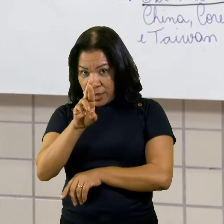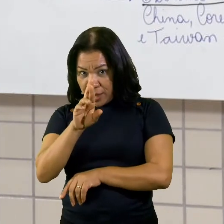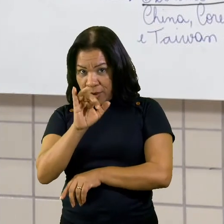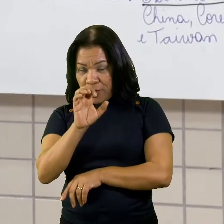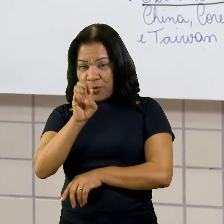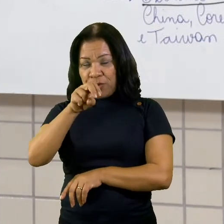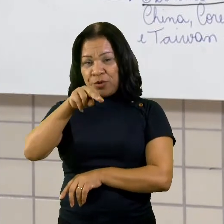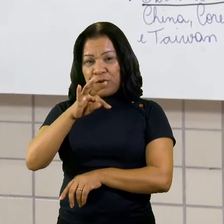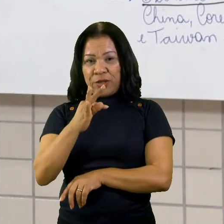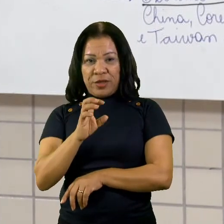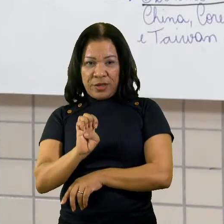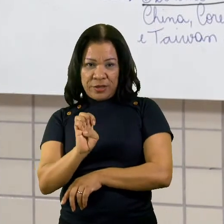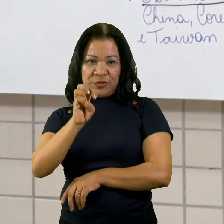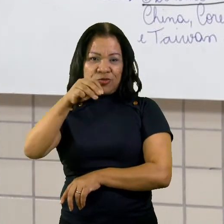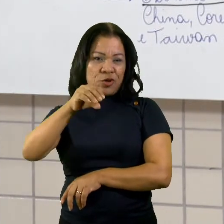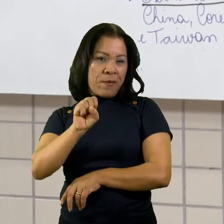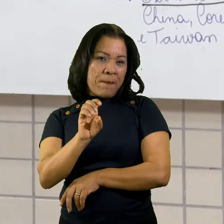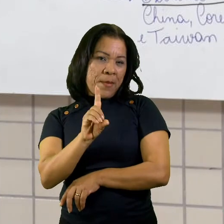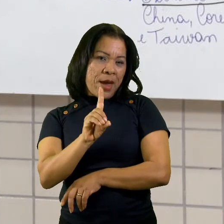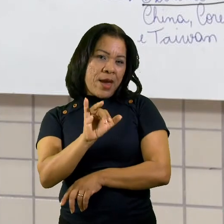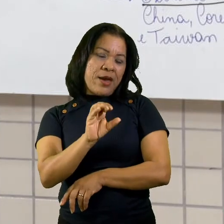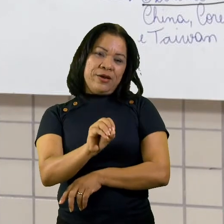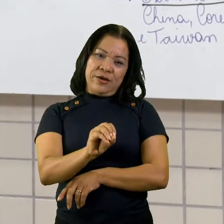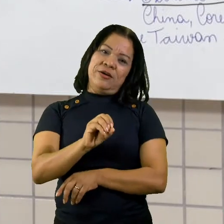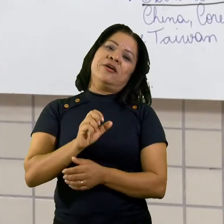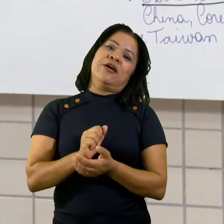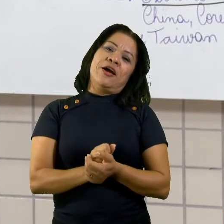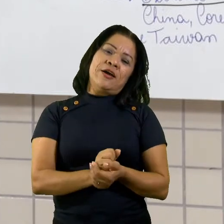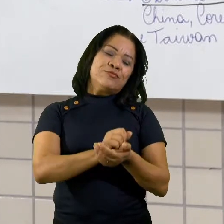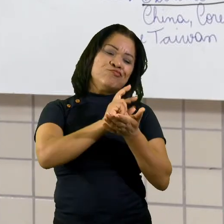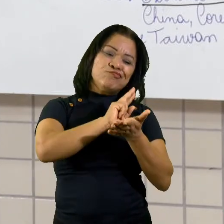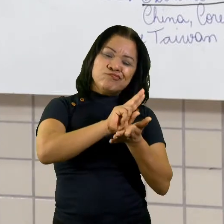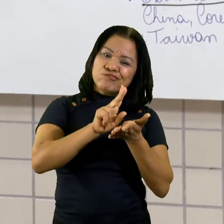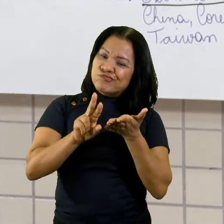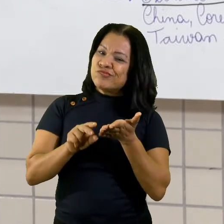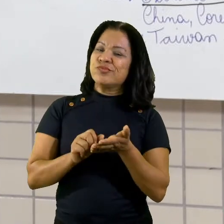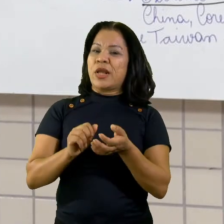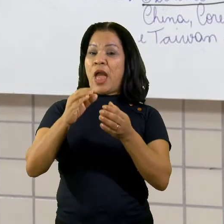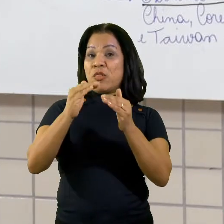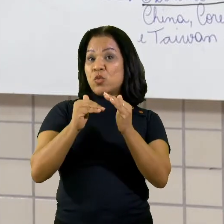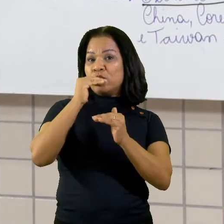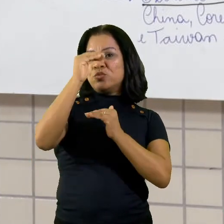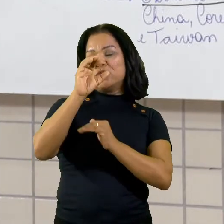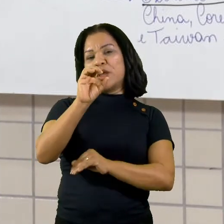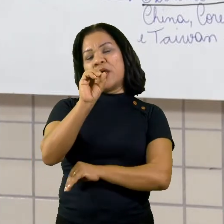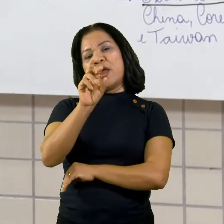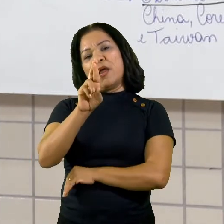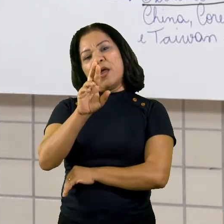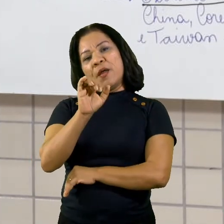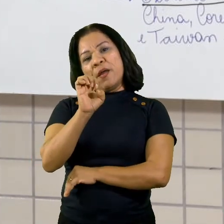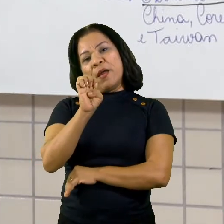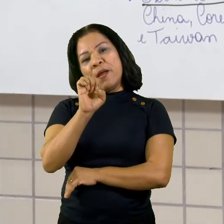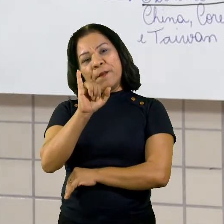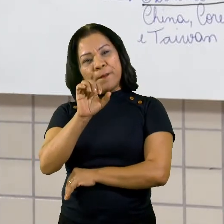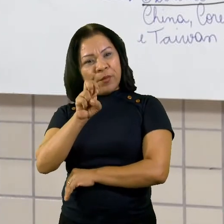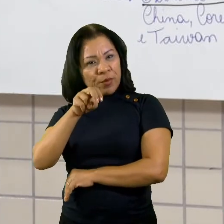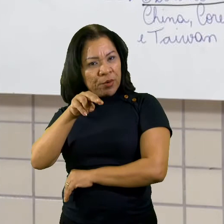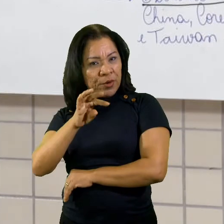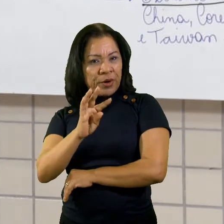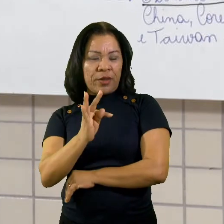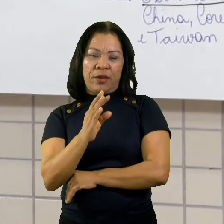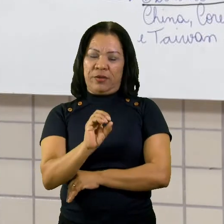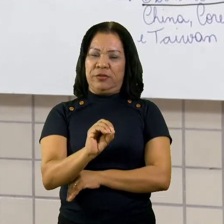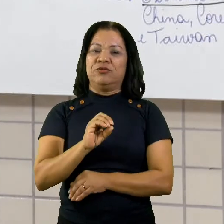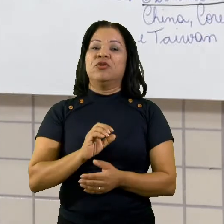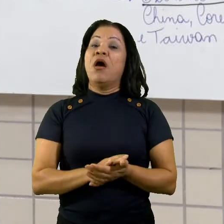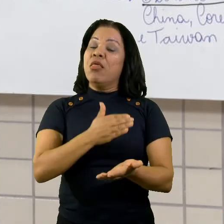Asiático, sobre o Extremo Oriente. E nós encerramos o nosso conteúdo sobre a Ásia. Nós vamos continuar nas nossas